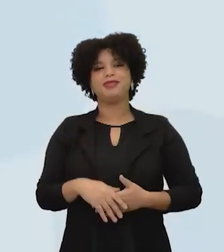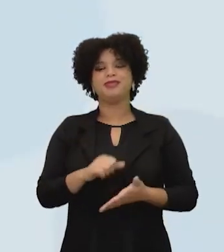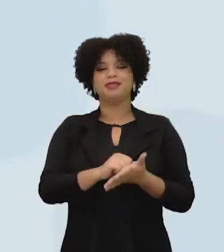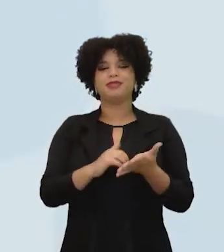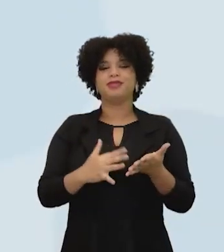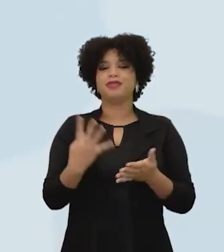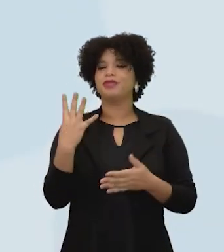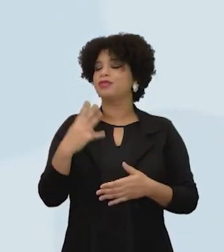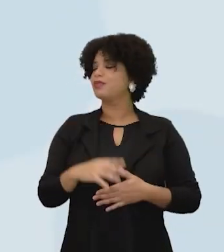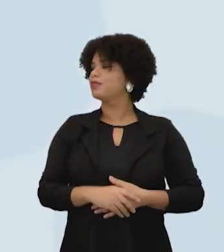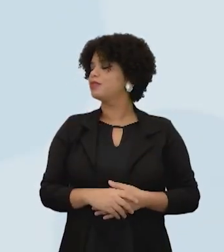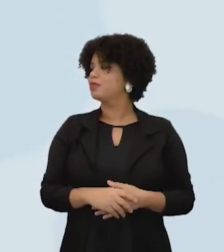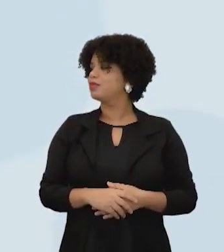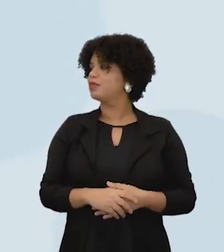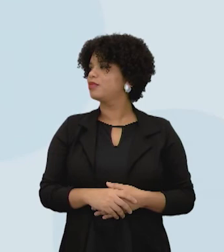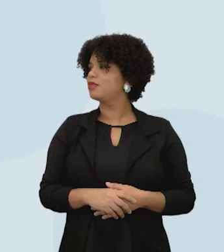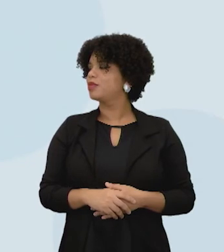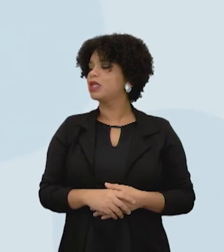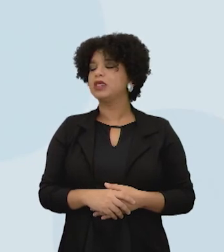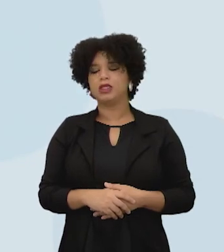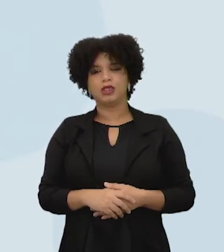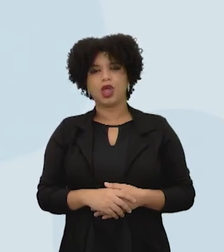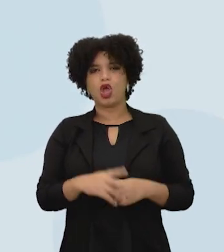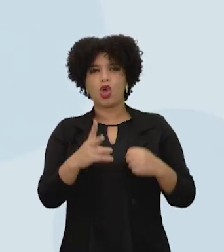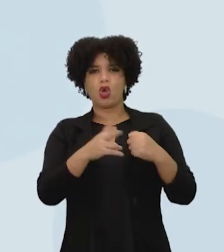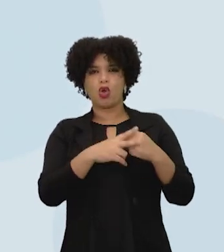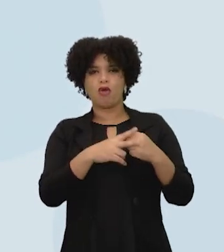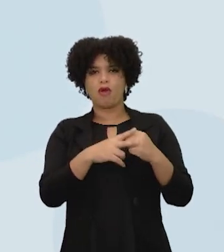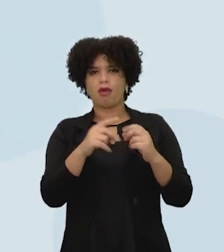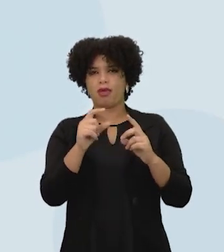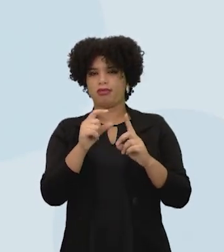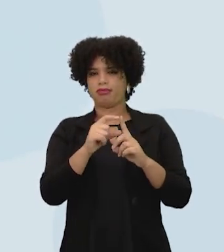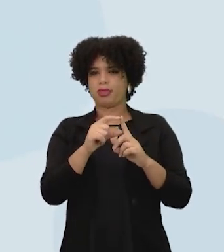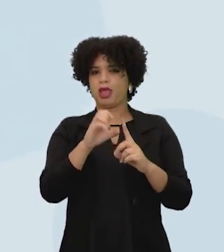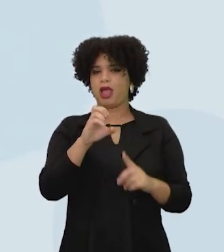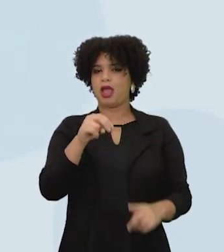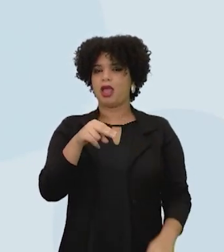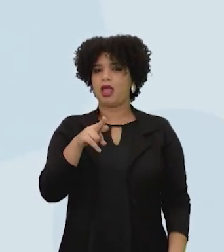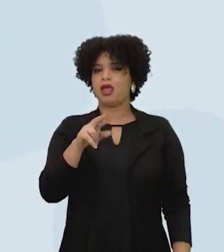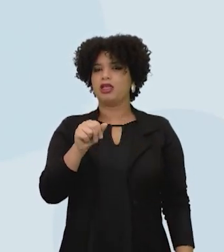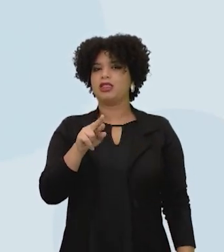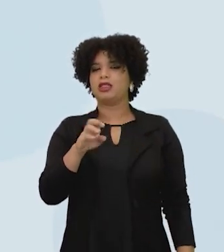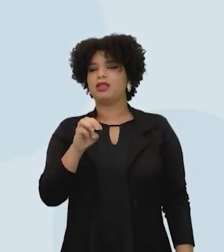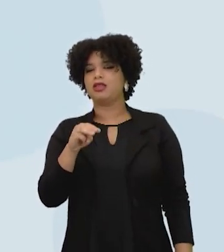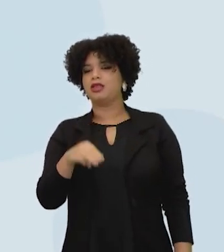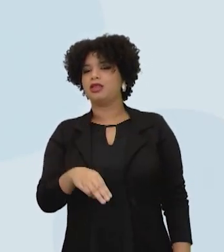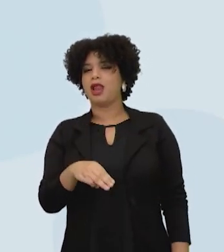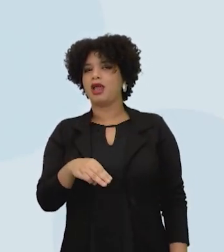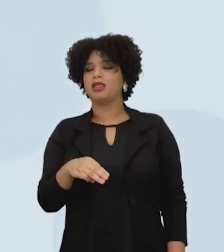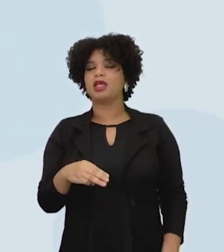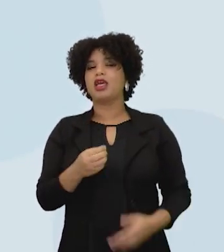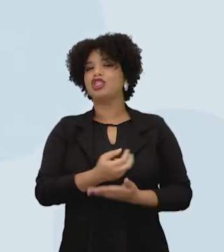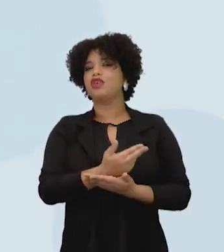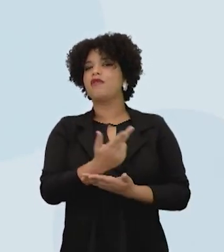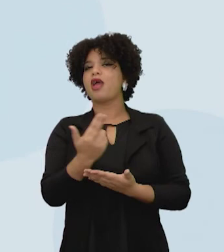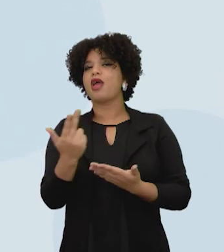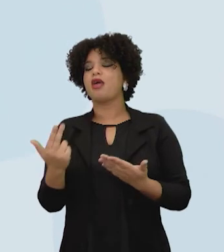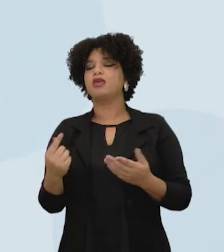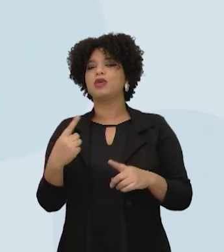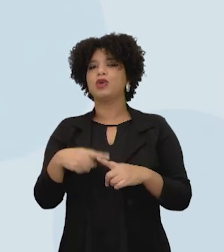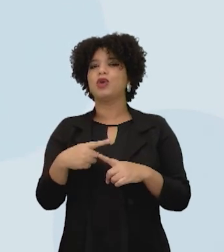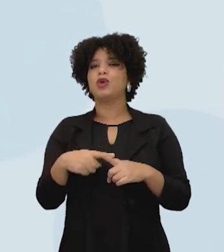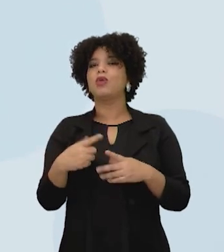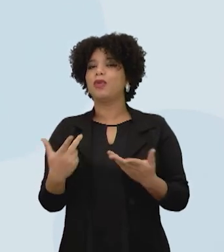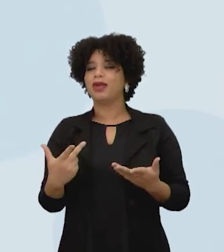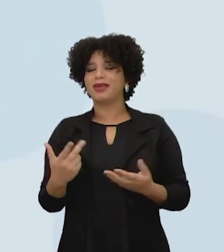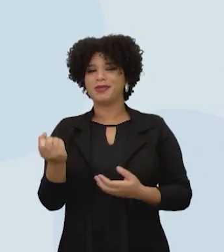por que a forma verbal entrarem está no plural? Essa eu vou dar um tempinho, vou dar um minuto para eles. Por que a forma entrarem